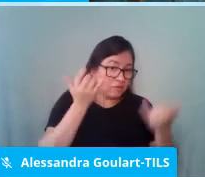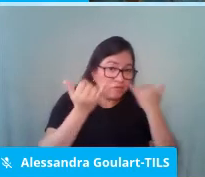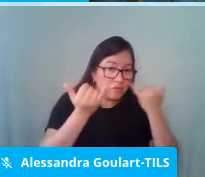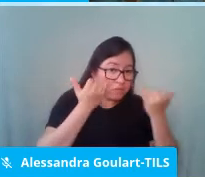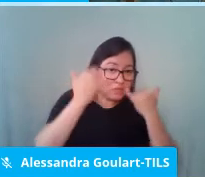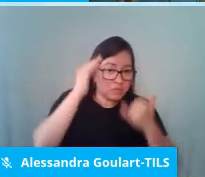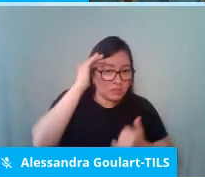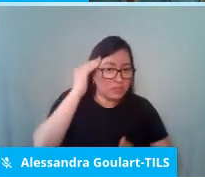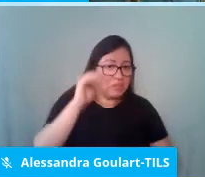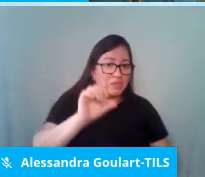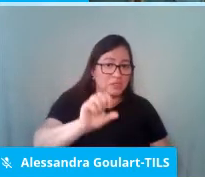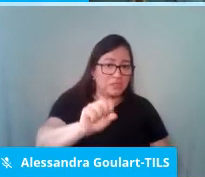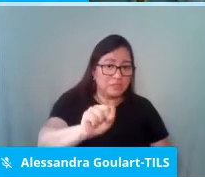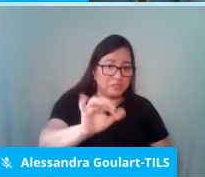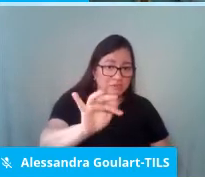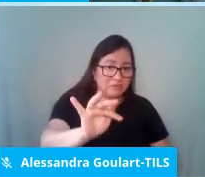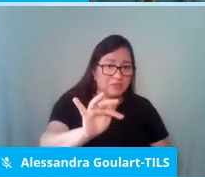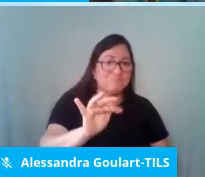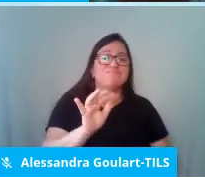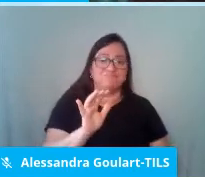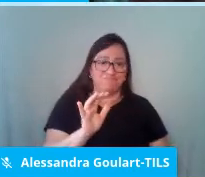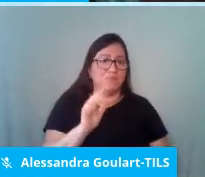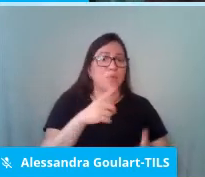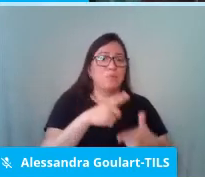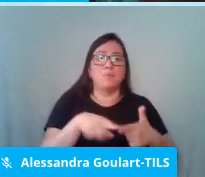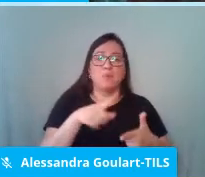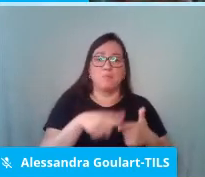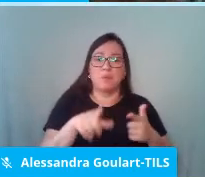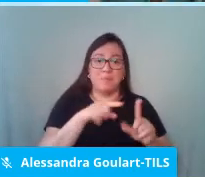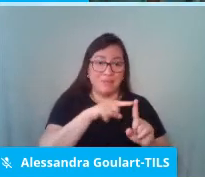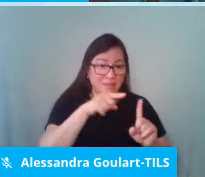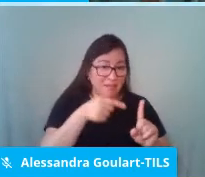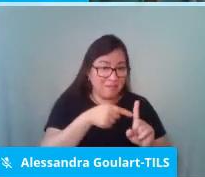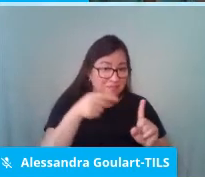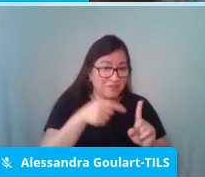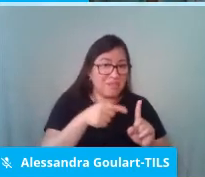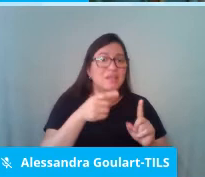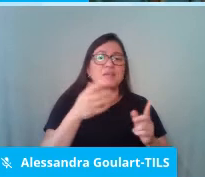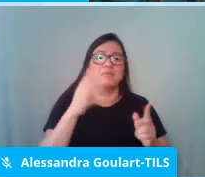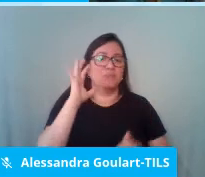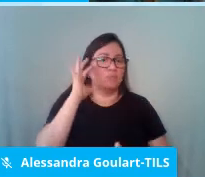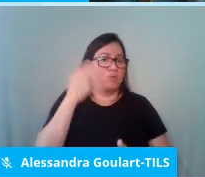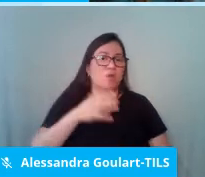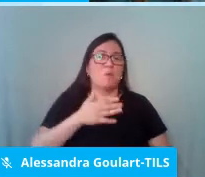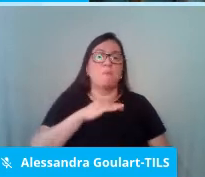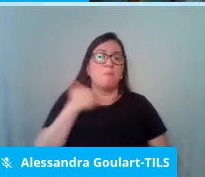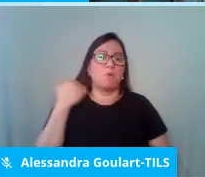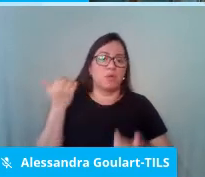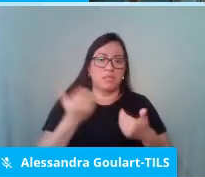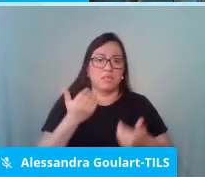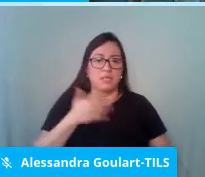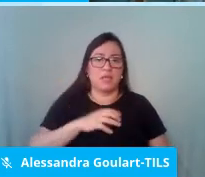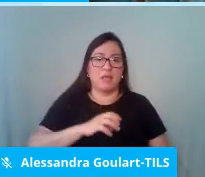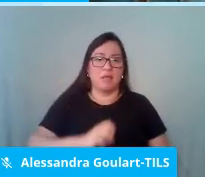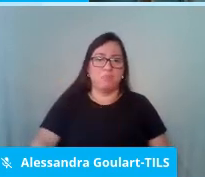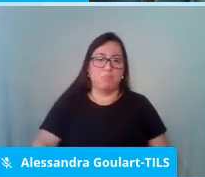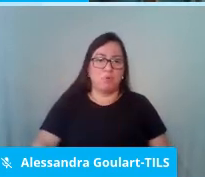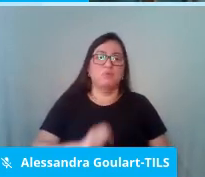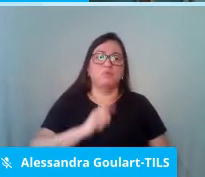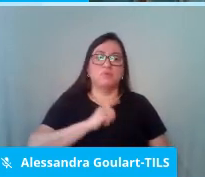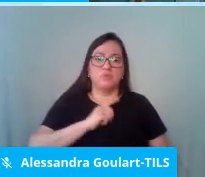duas imagens, mas a gente muitas vezes esquece de olhar lá para o início, né, que é aquela população toda, né,